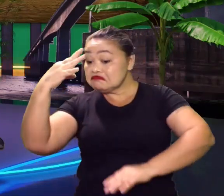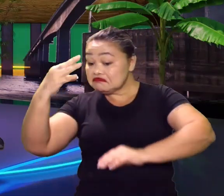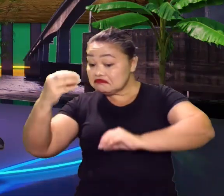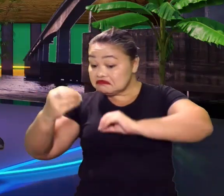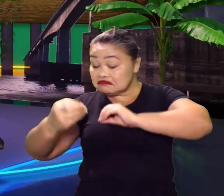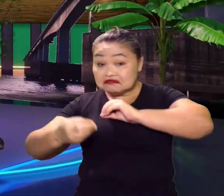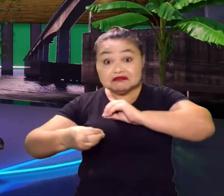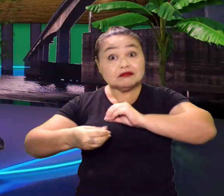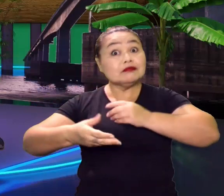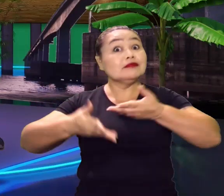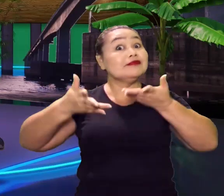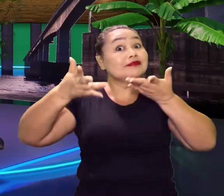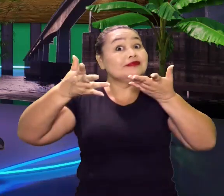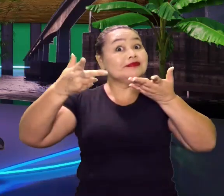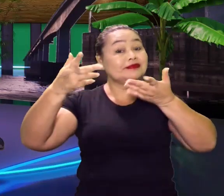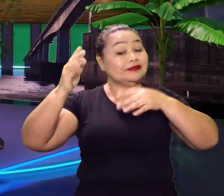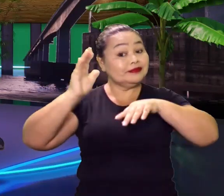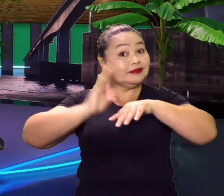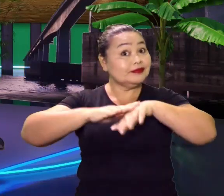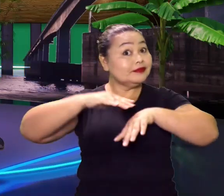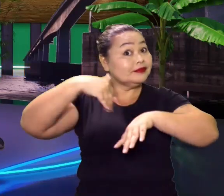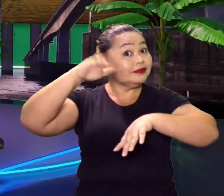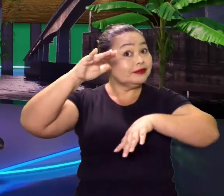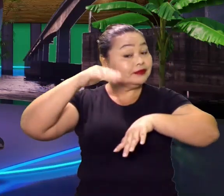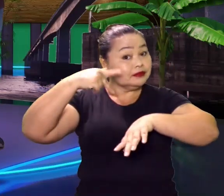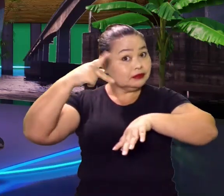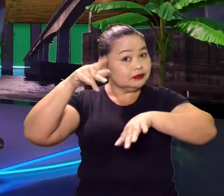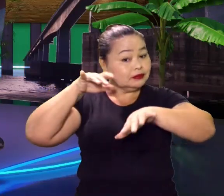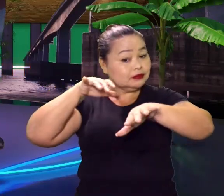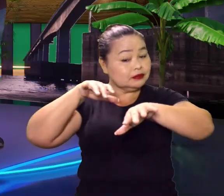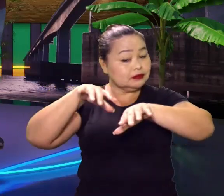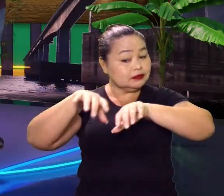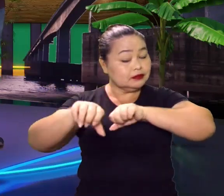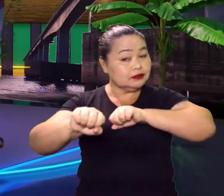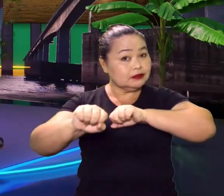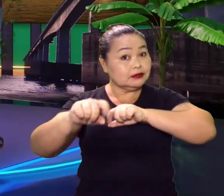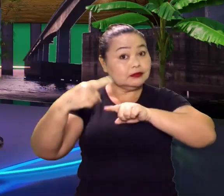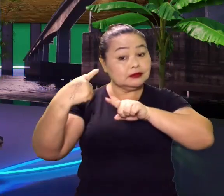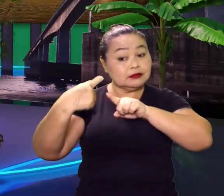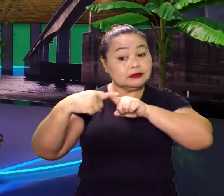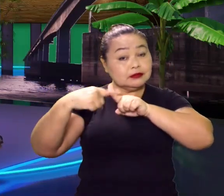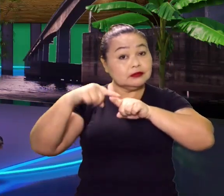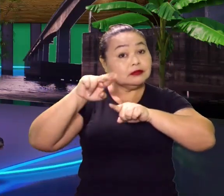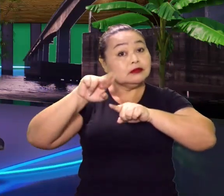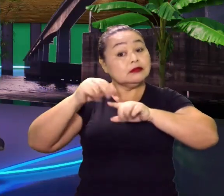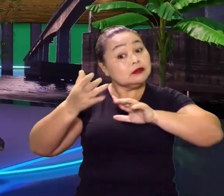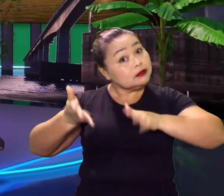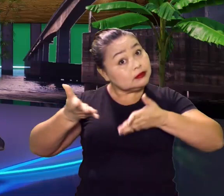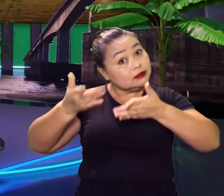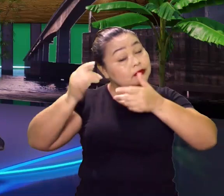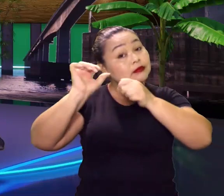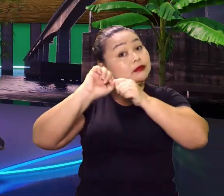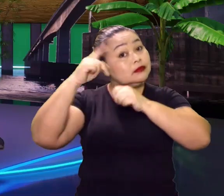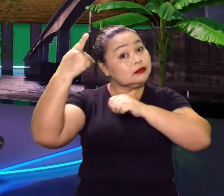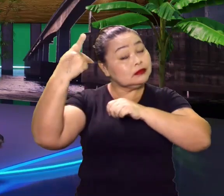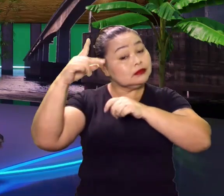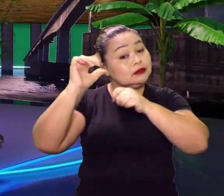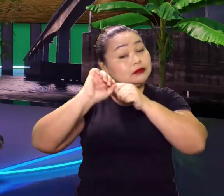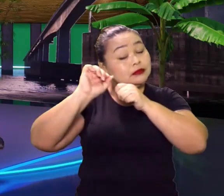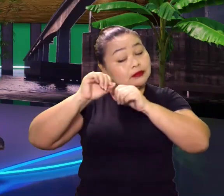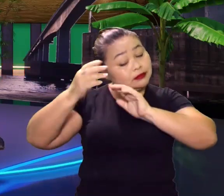formação. Aí o aluno pode pensar, mas professor, por que o senhor disse que é um up? Um up ele